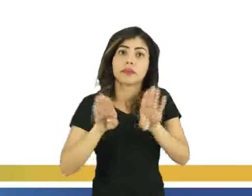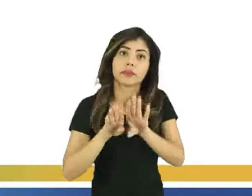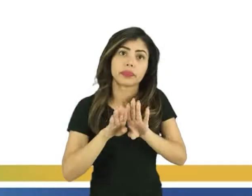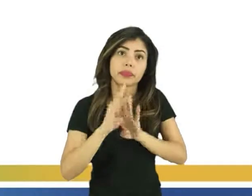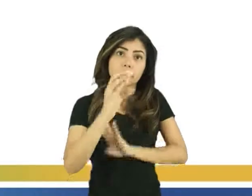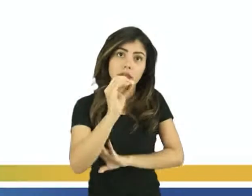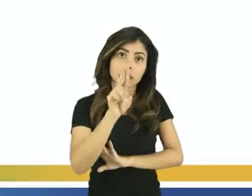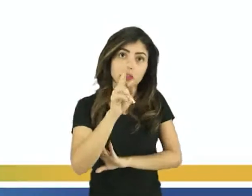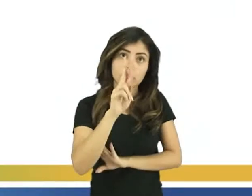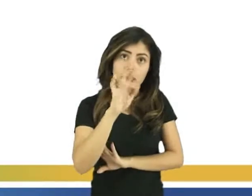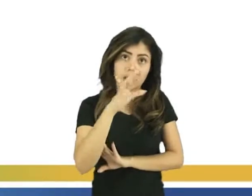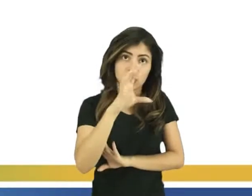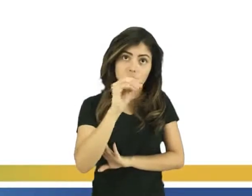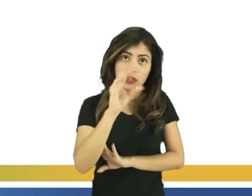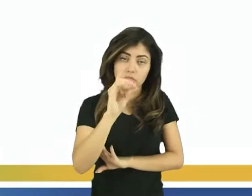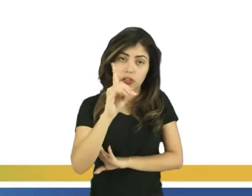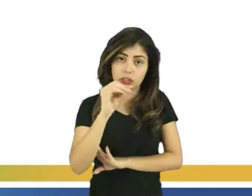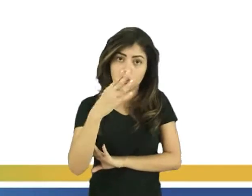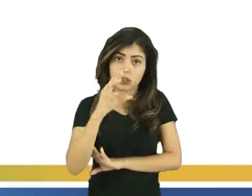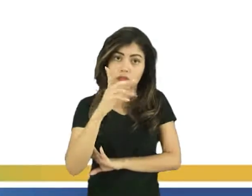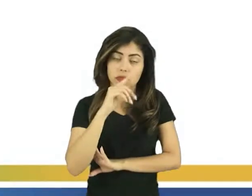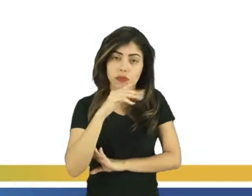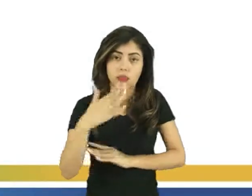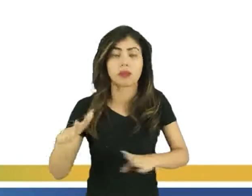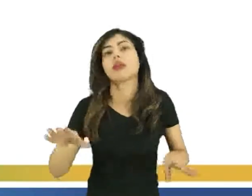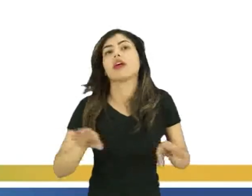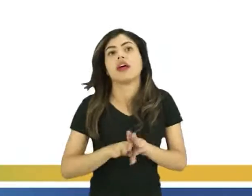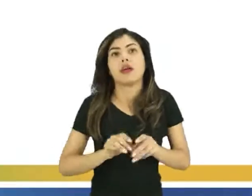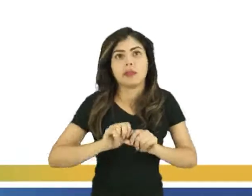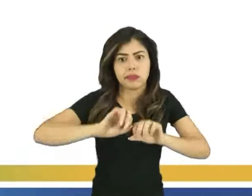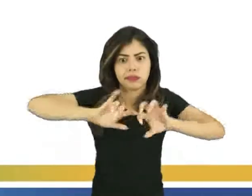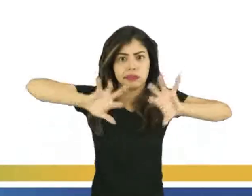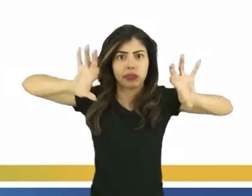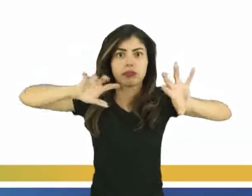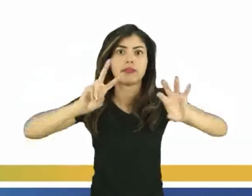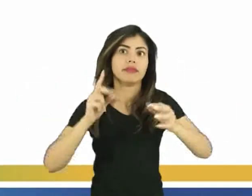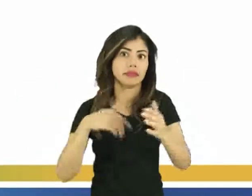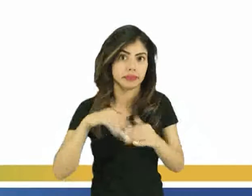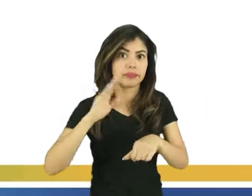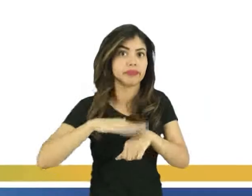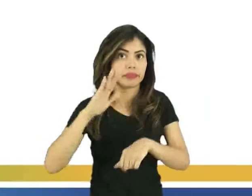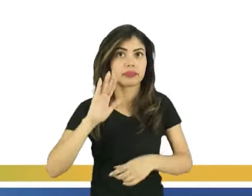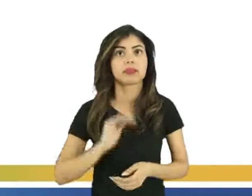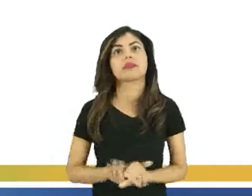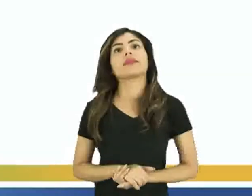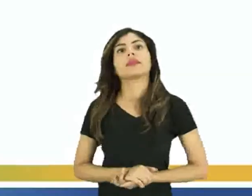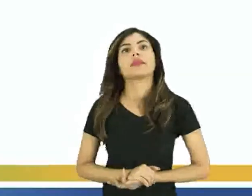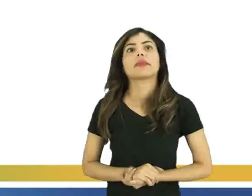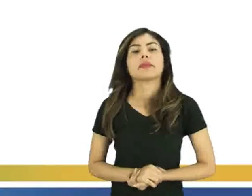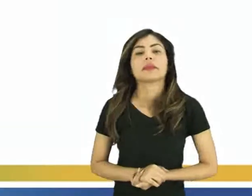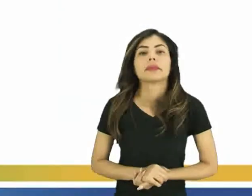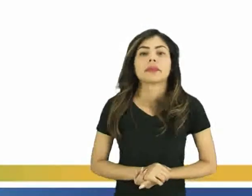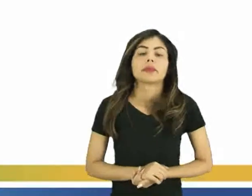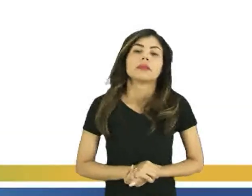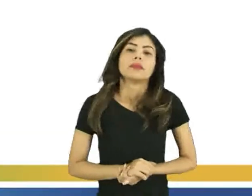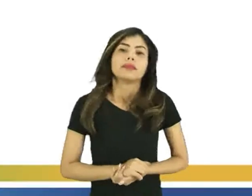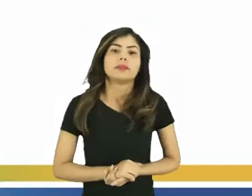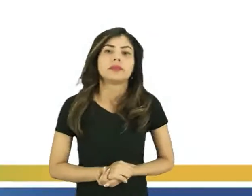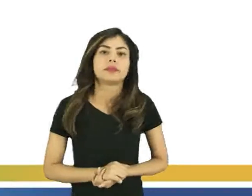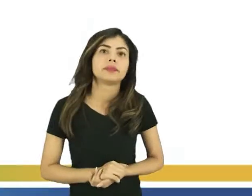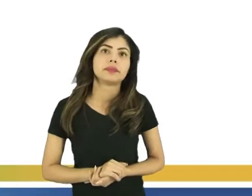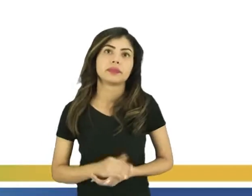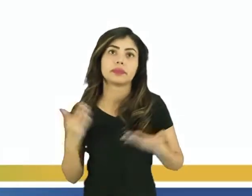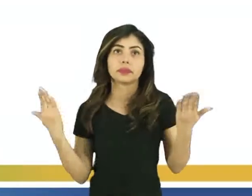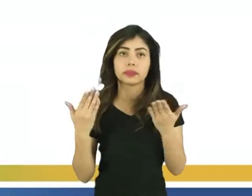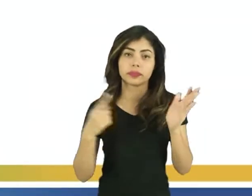como ouriço do mar, onde a gente vê já esses espinhos em maior evidência, tá? Então vamos ver o que a gente aprendeu na aula de hoje.